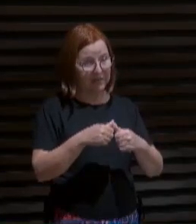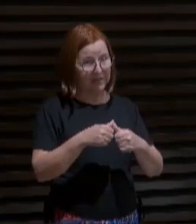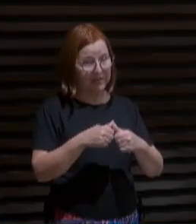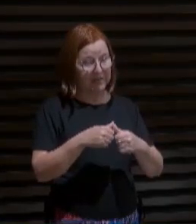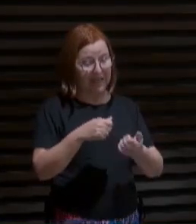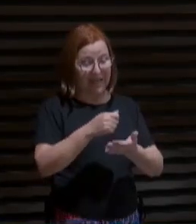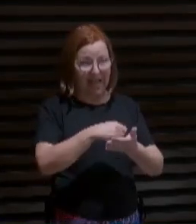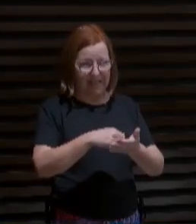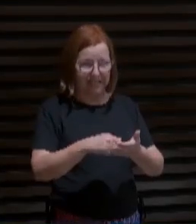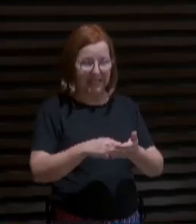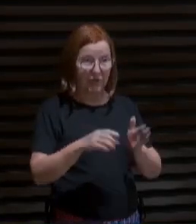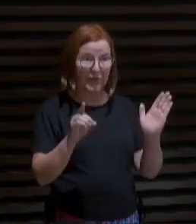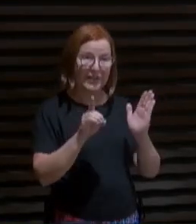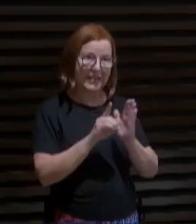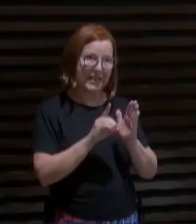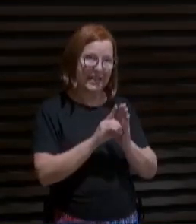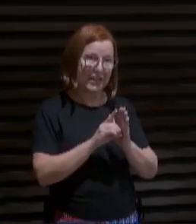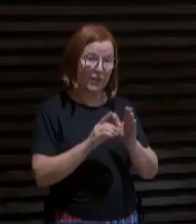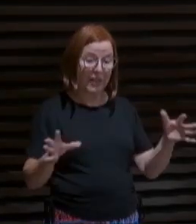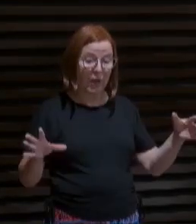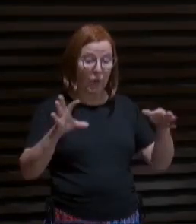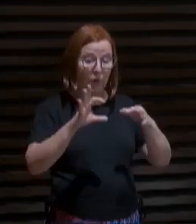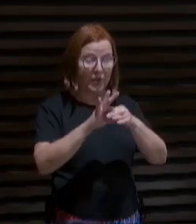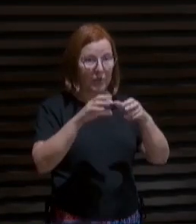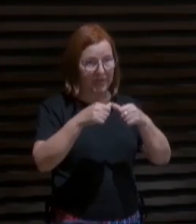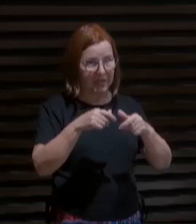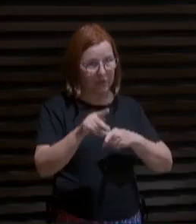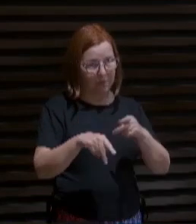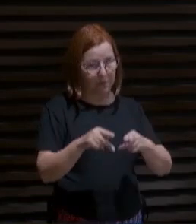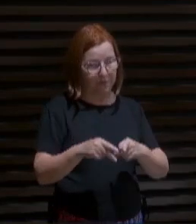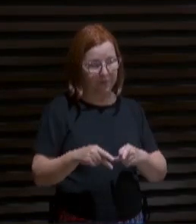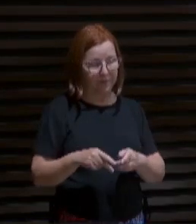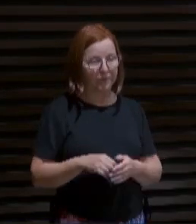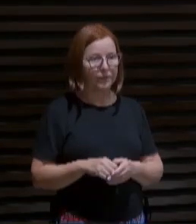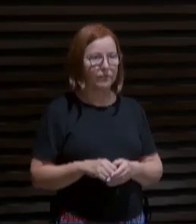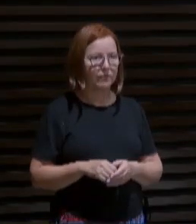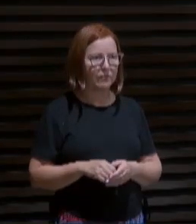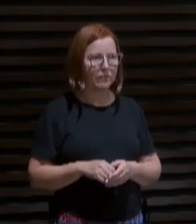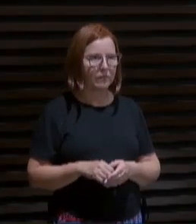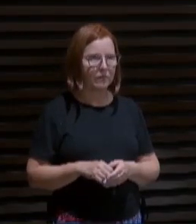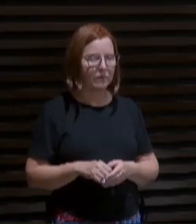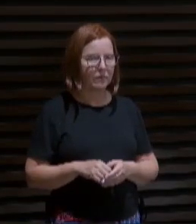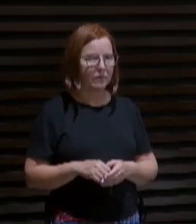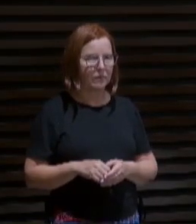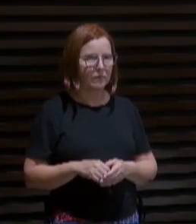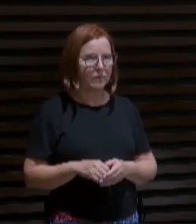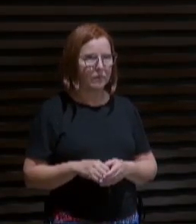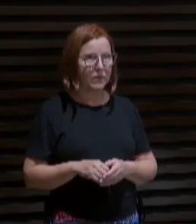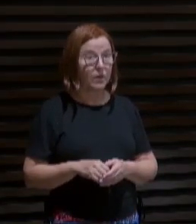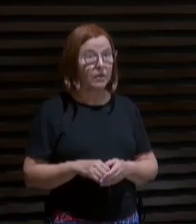desses povos. Porque quando, irmãos de Jesus Cristo, quando